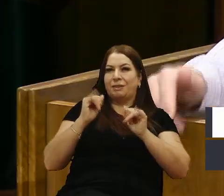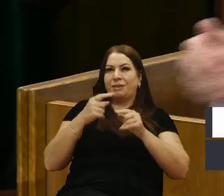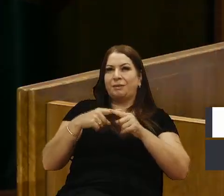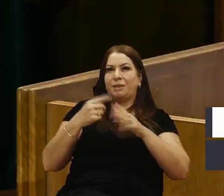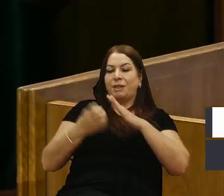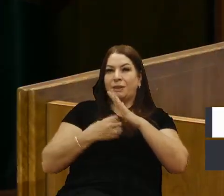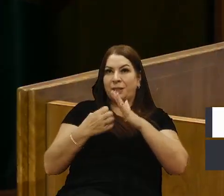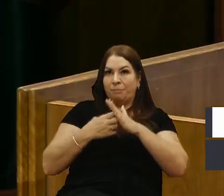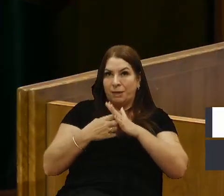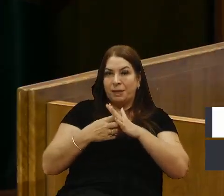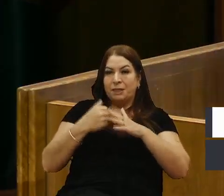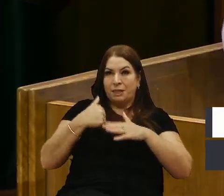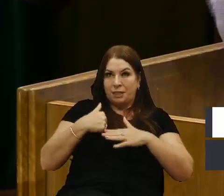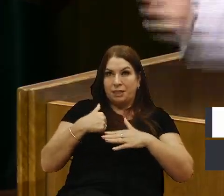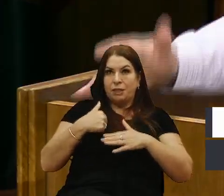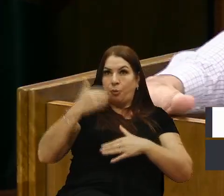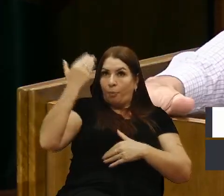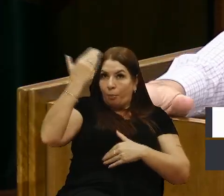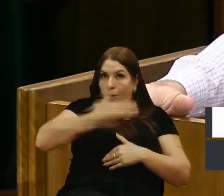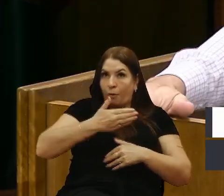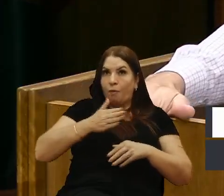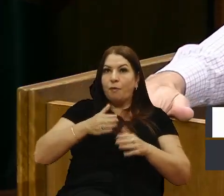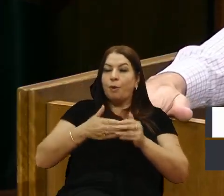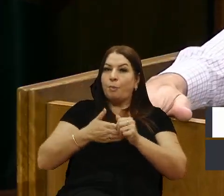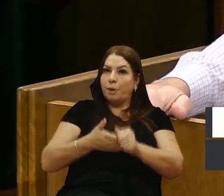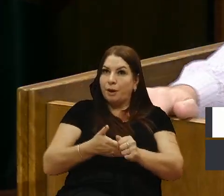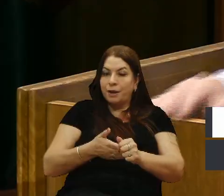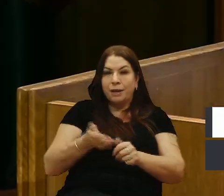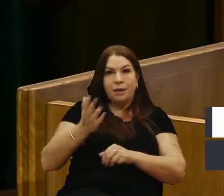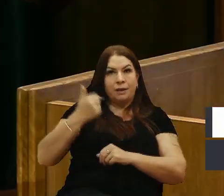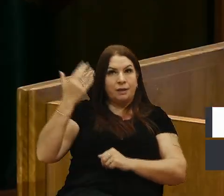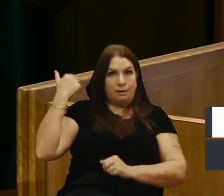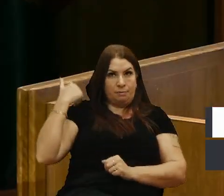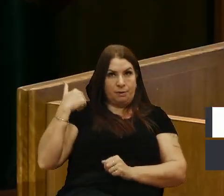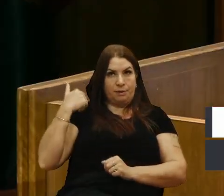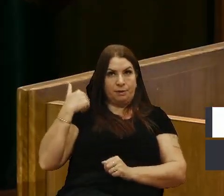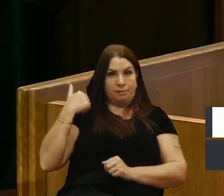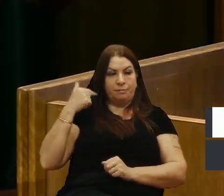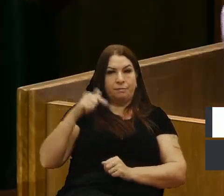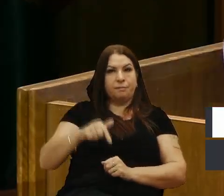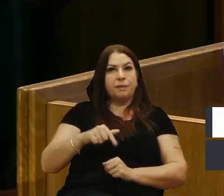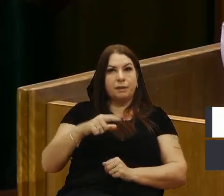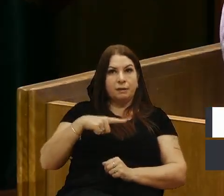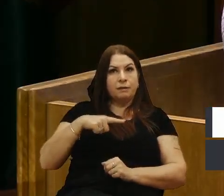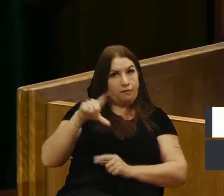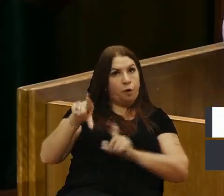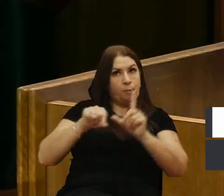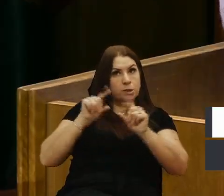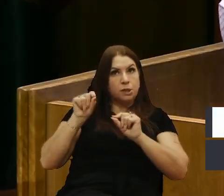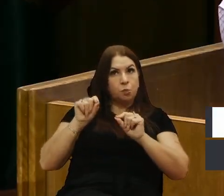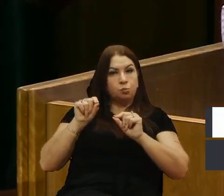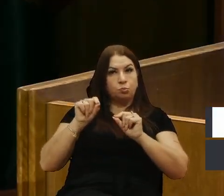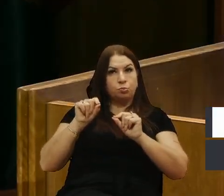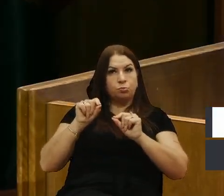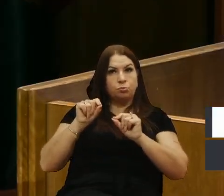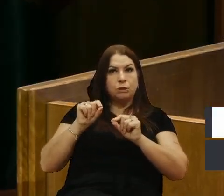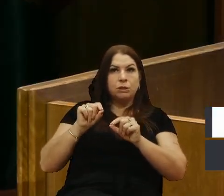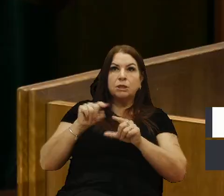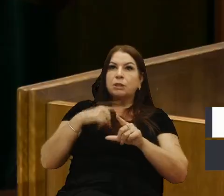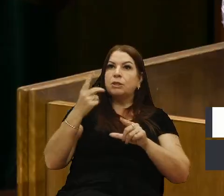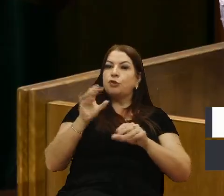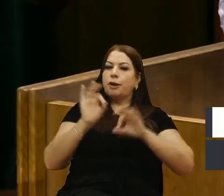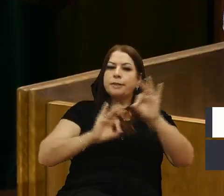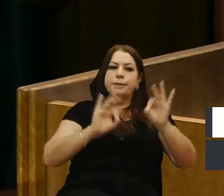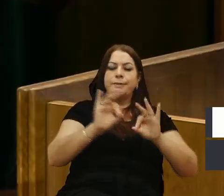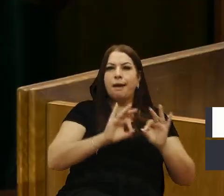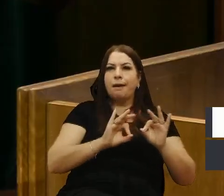serviço. Mas eu fui prova e acompanhei que, na época, o certame ele deu a opção de, inclusive, consórcios, de